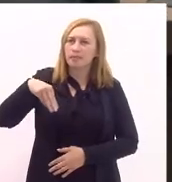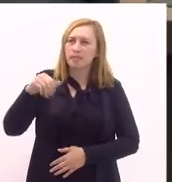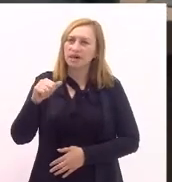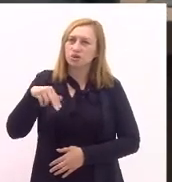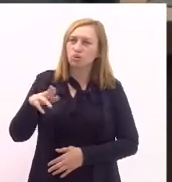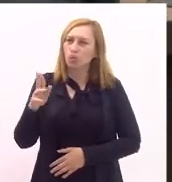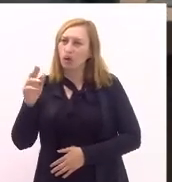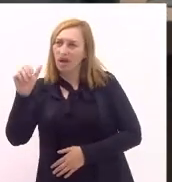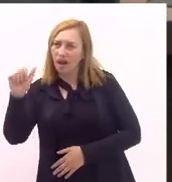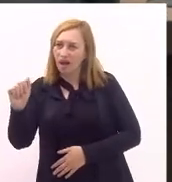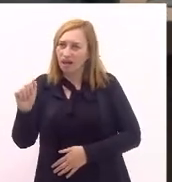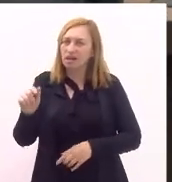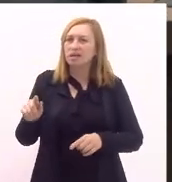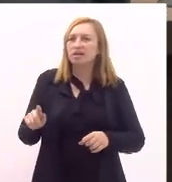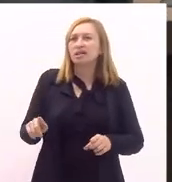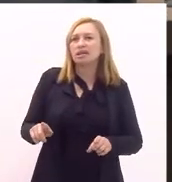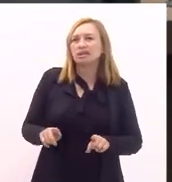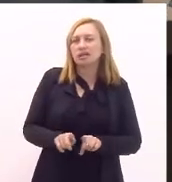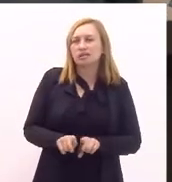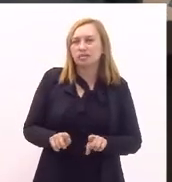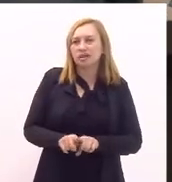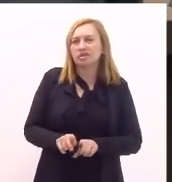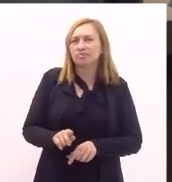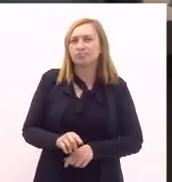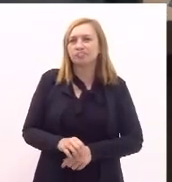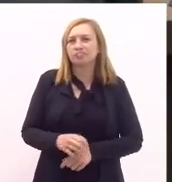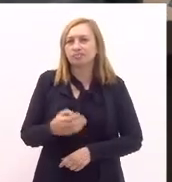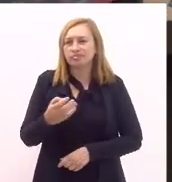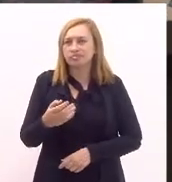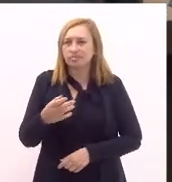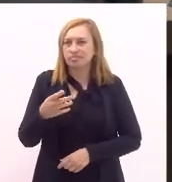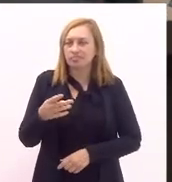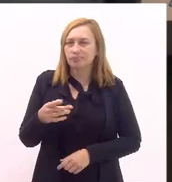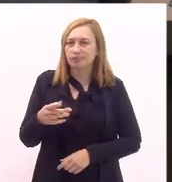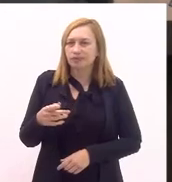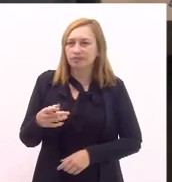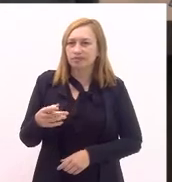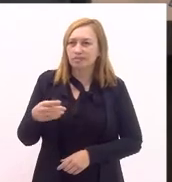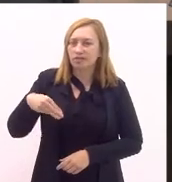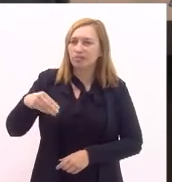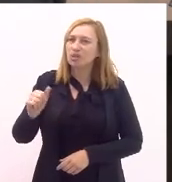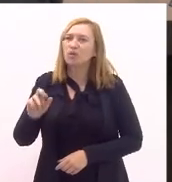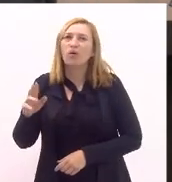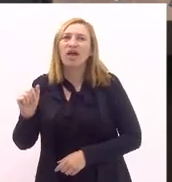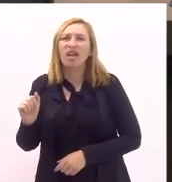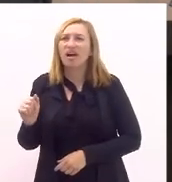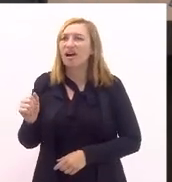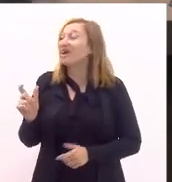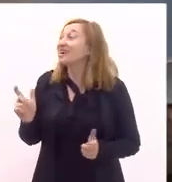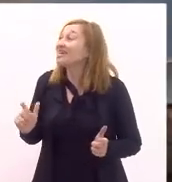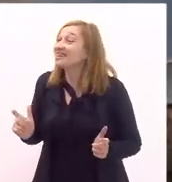e ao cumprimentar a Manoela eu queria cumprimentar Cadê o Manoela